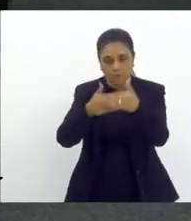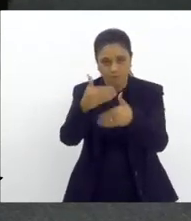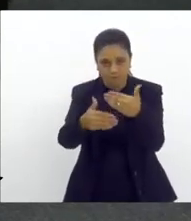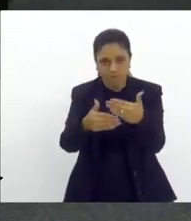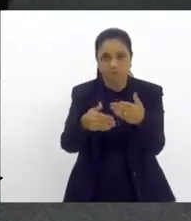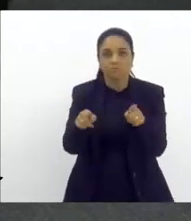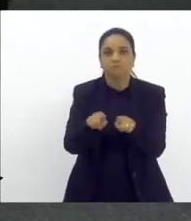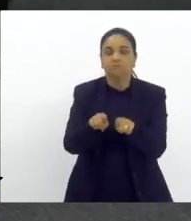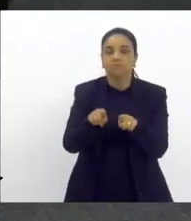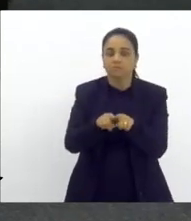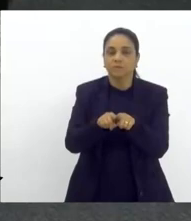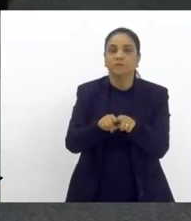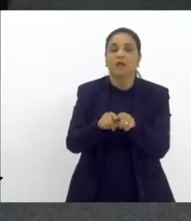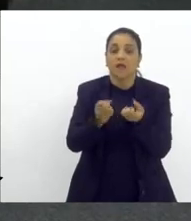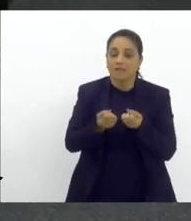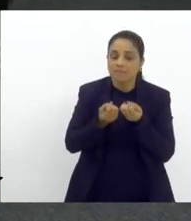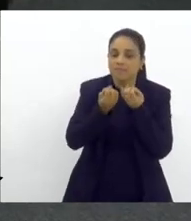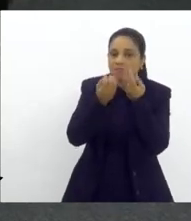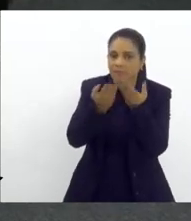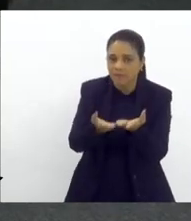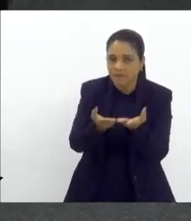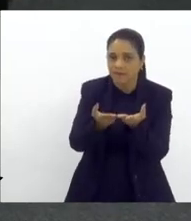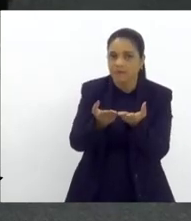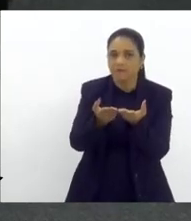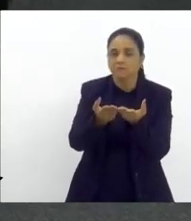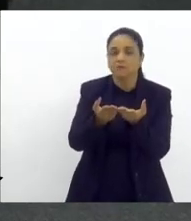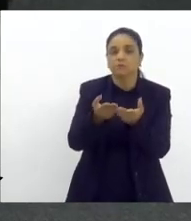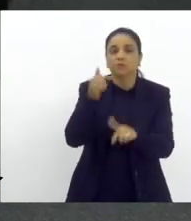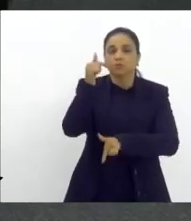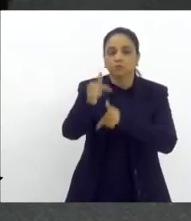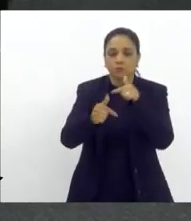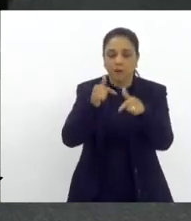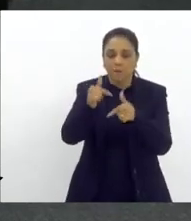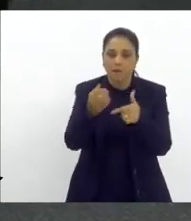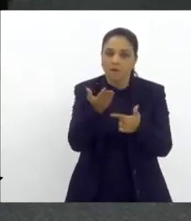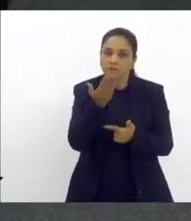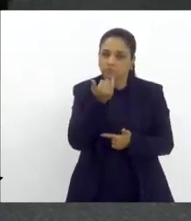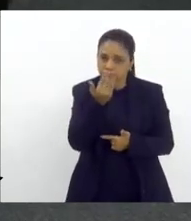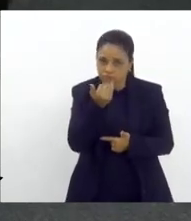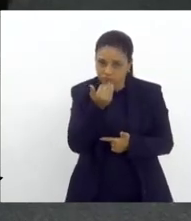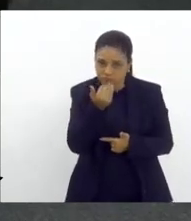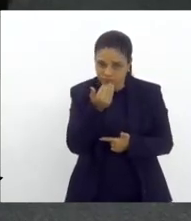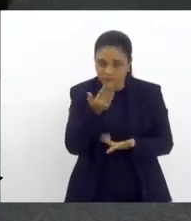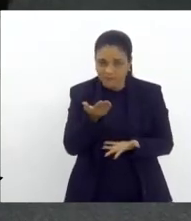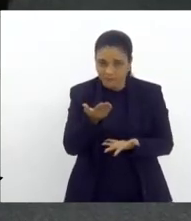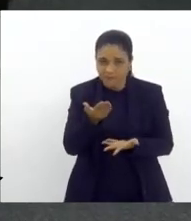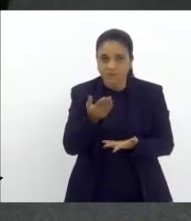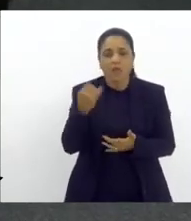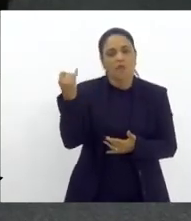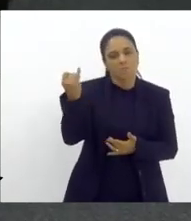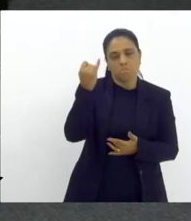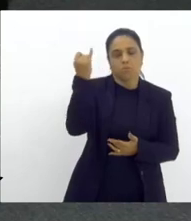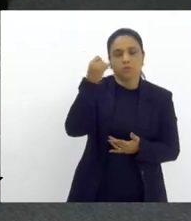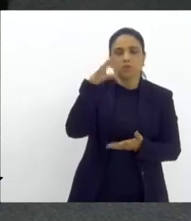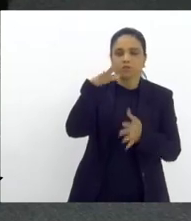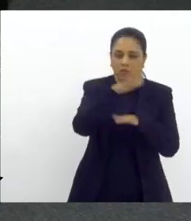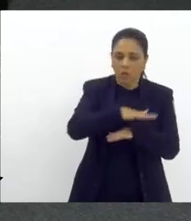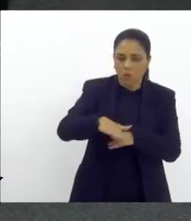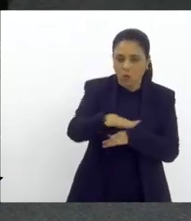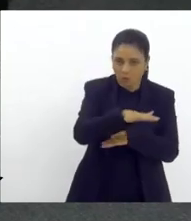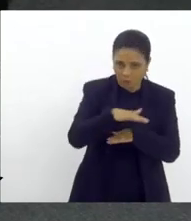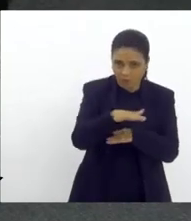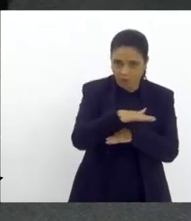também a a entrega a do serviço de alimento naquele local nós sabemos a importância daquele local enquanto